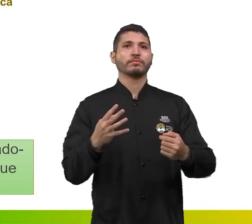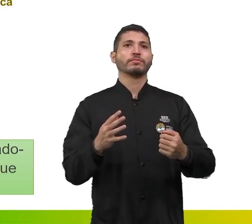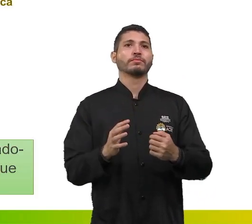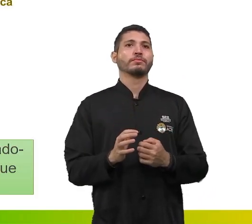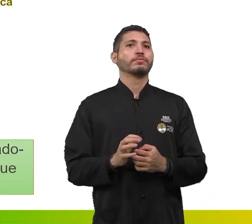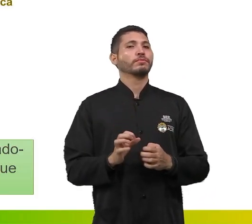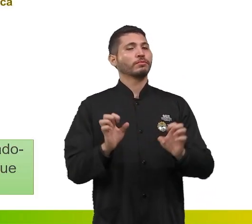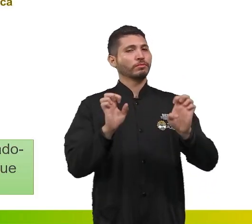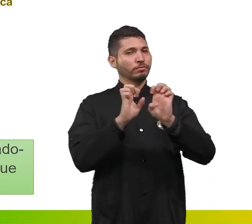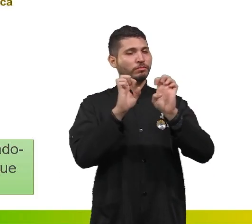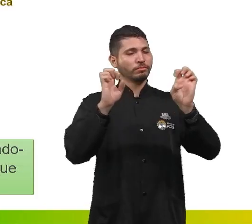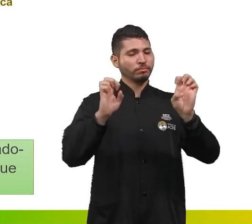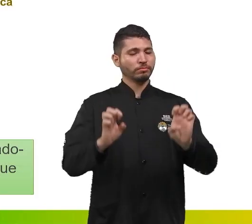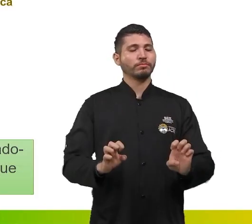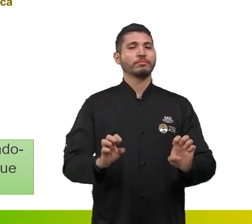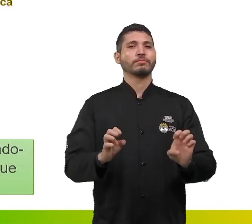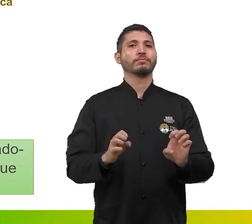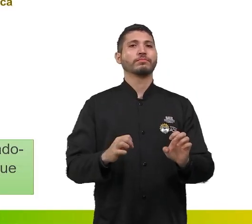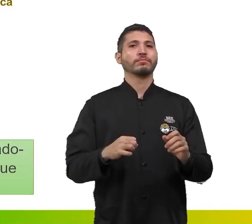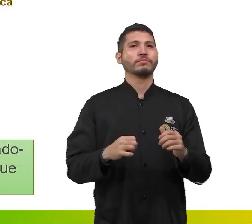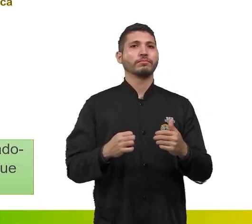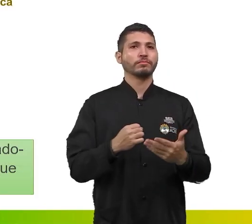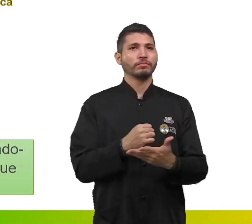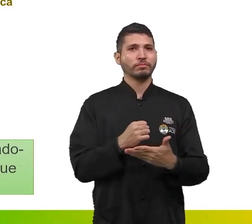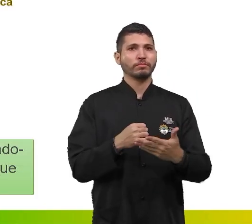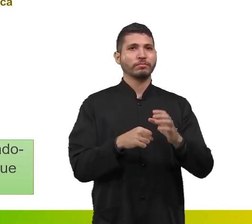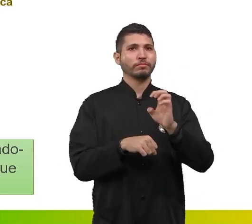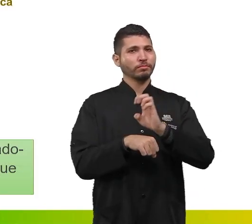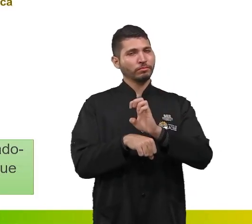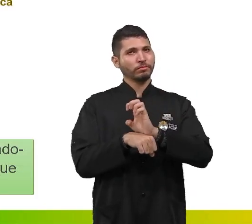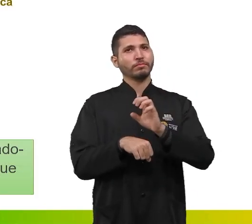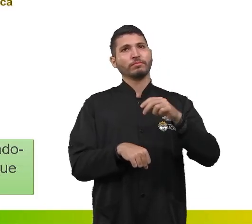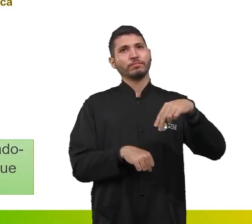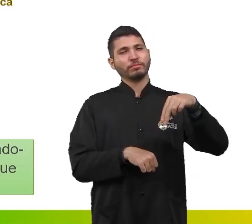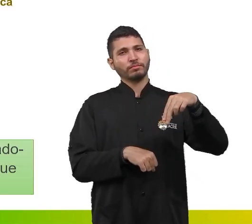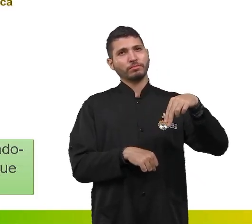pilares elementares do Estado Nacional moderno.